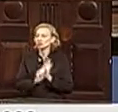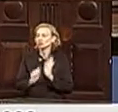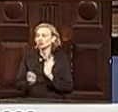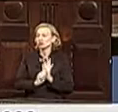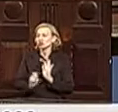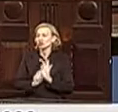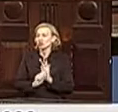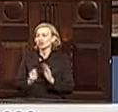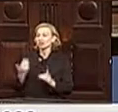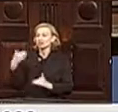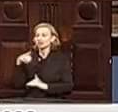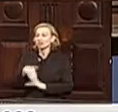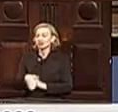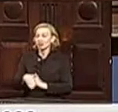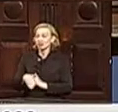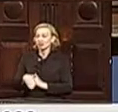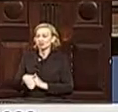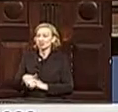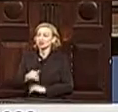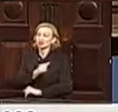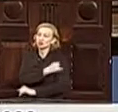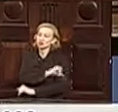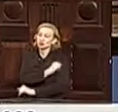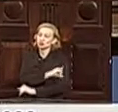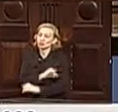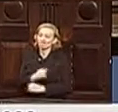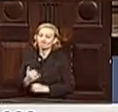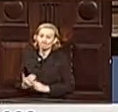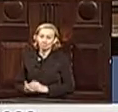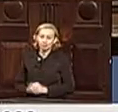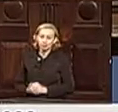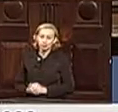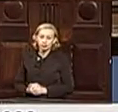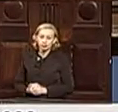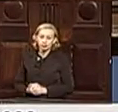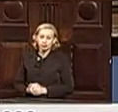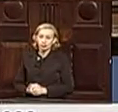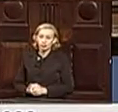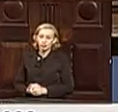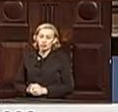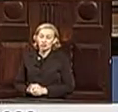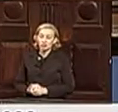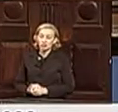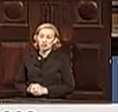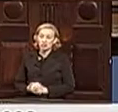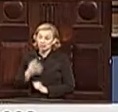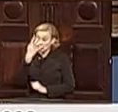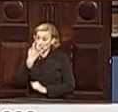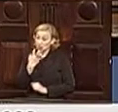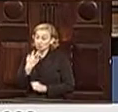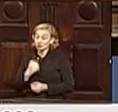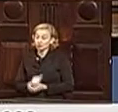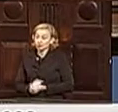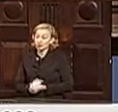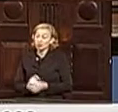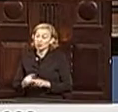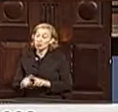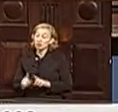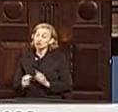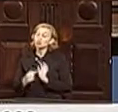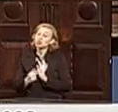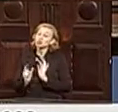estabelecer e manter nessa cidade do Rio de Janeiro. Isso é um grande absurdo. Mas isso